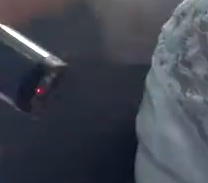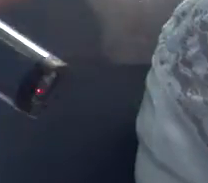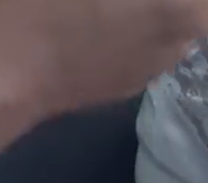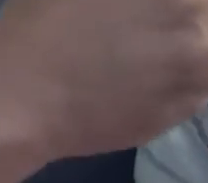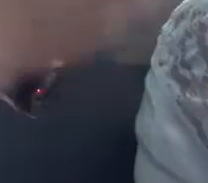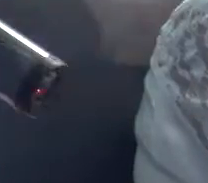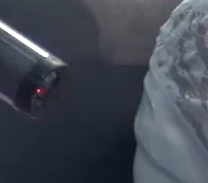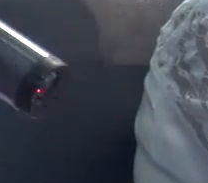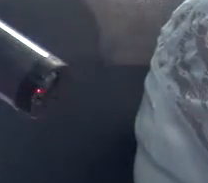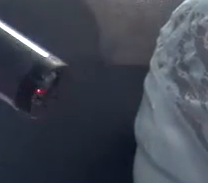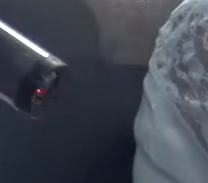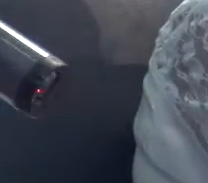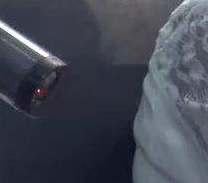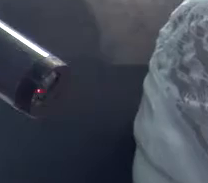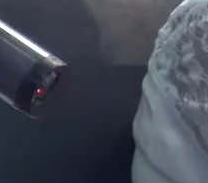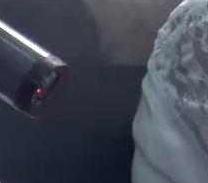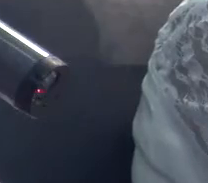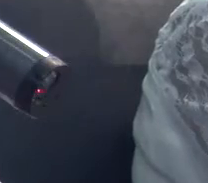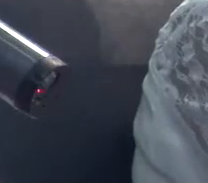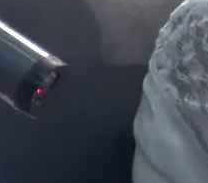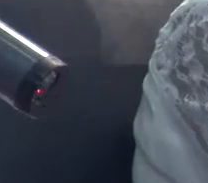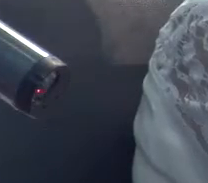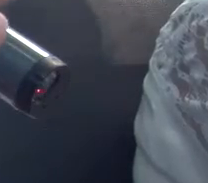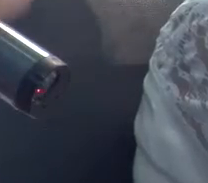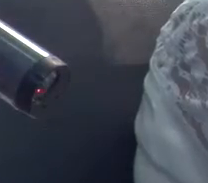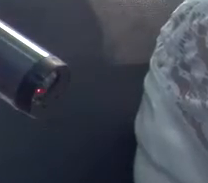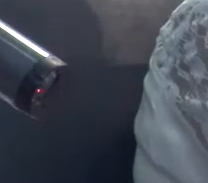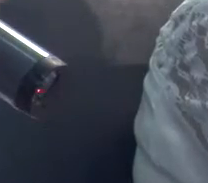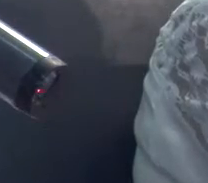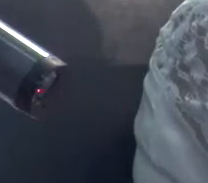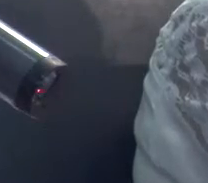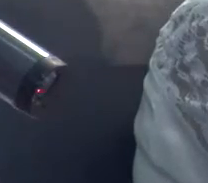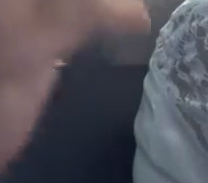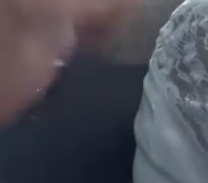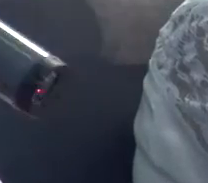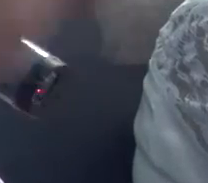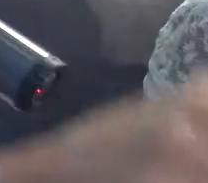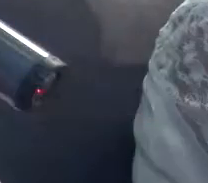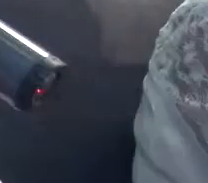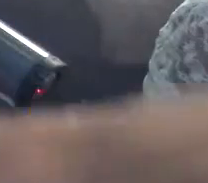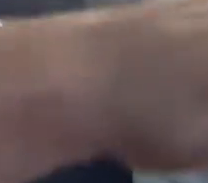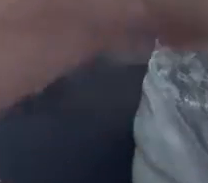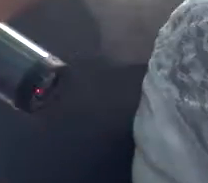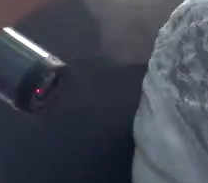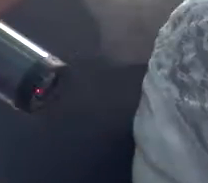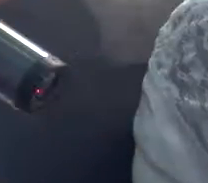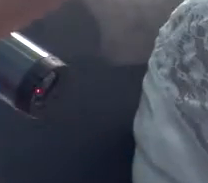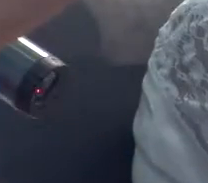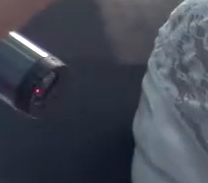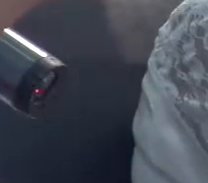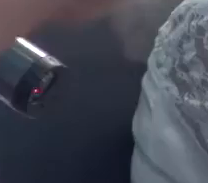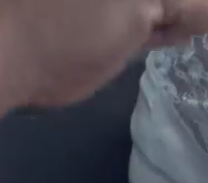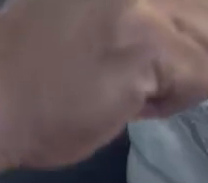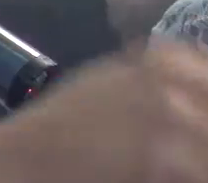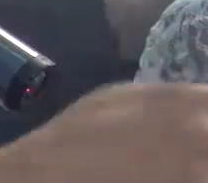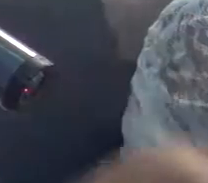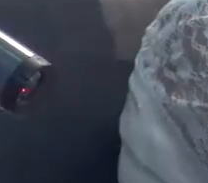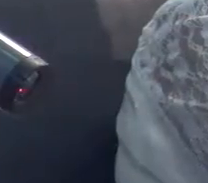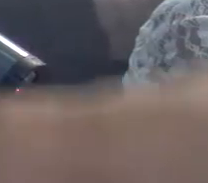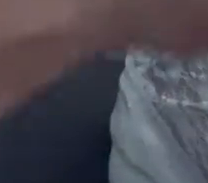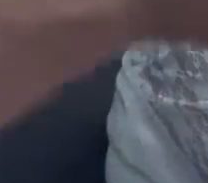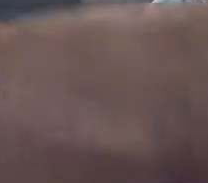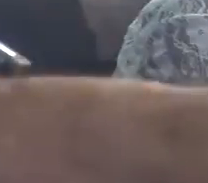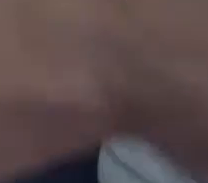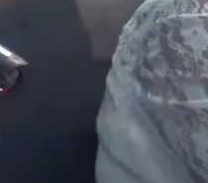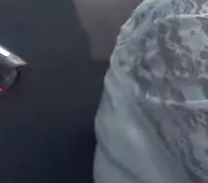ter paridade, quer ter igualdade com qualquer outra pessoa. Ele quer ir lá no cinema e sentar lá, pagar e ver o cinema. Se não